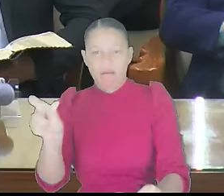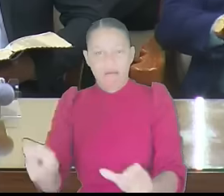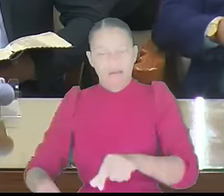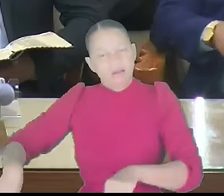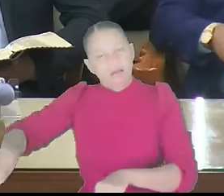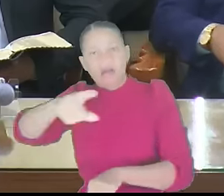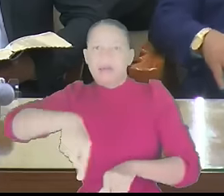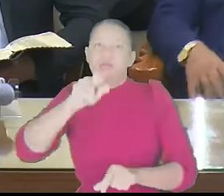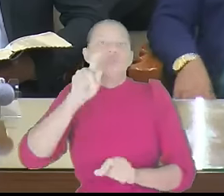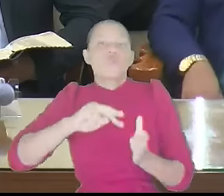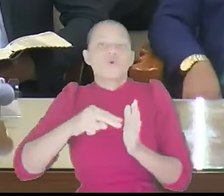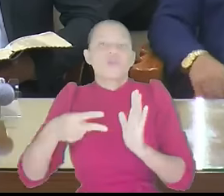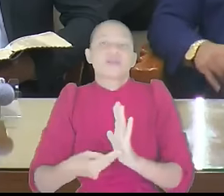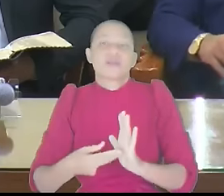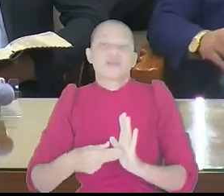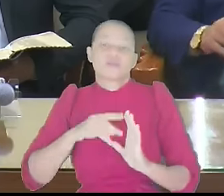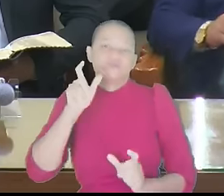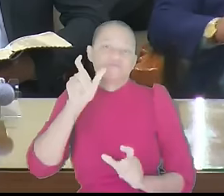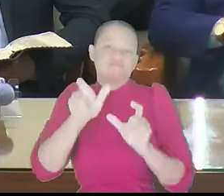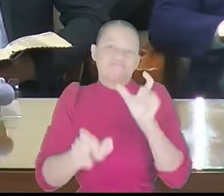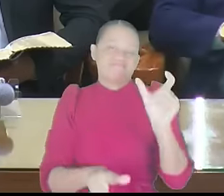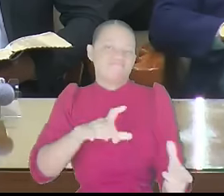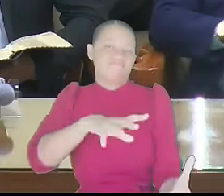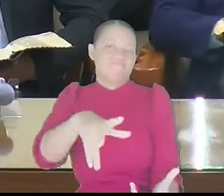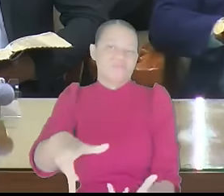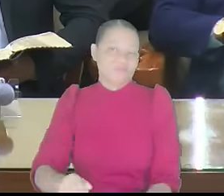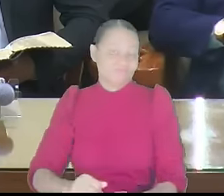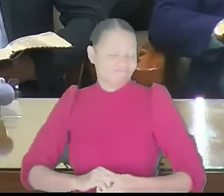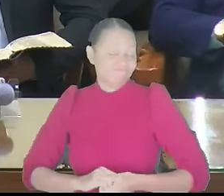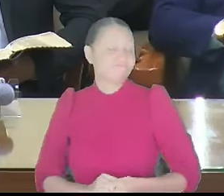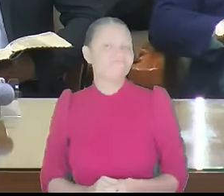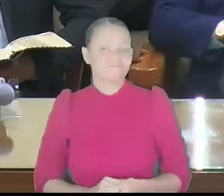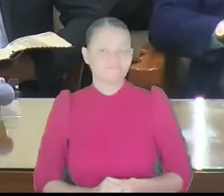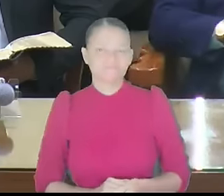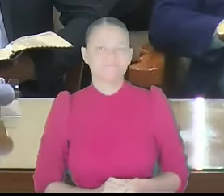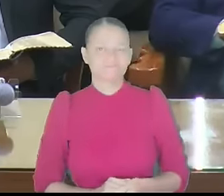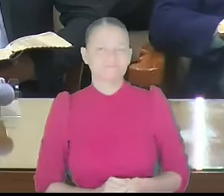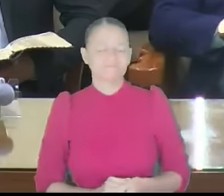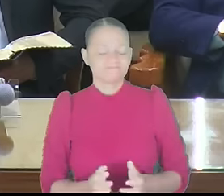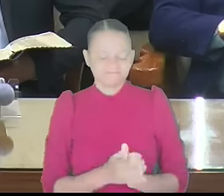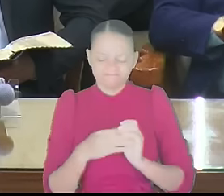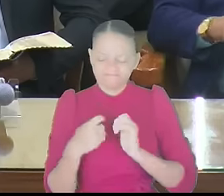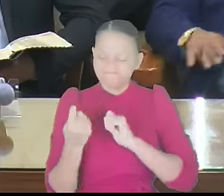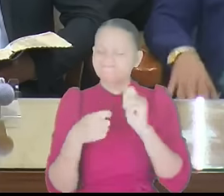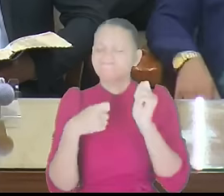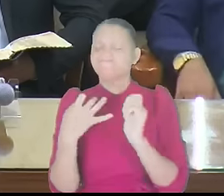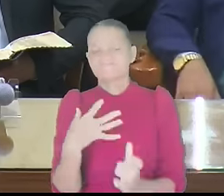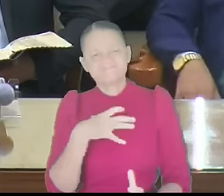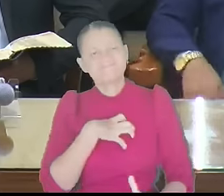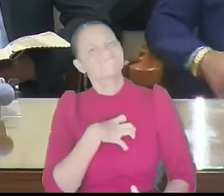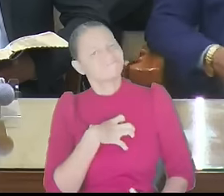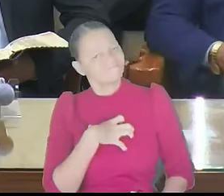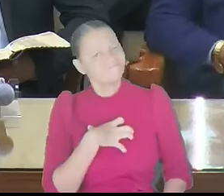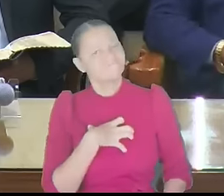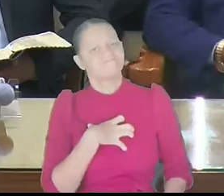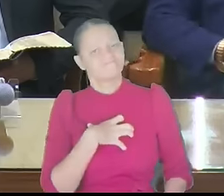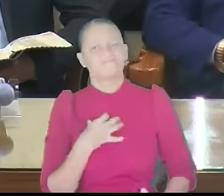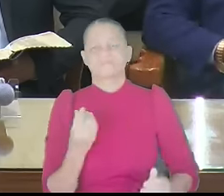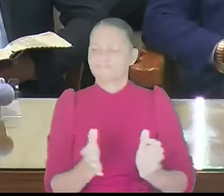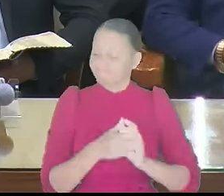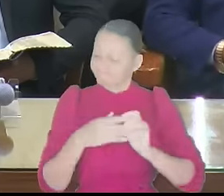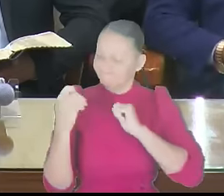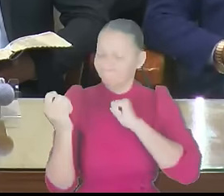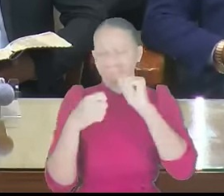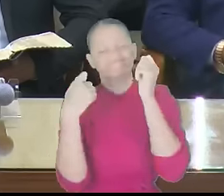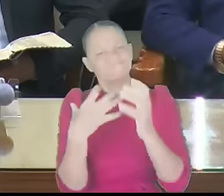para o mundo. Aleluia. Aleluia!